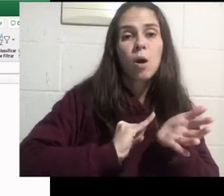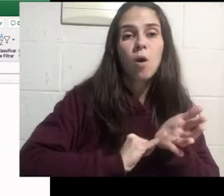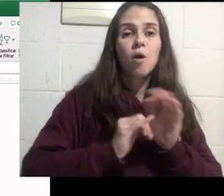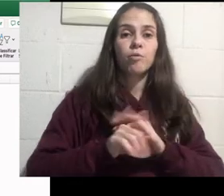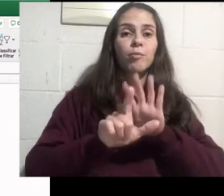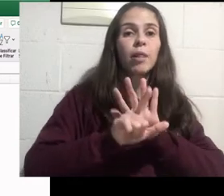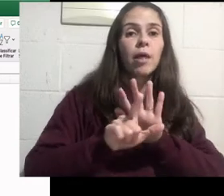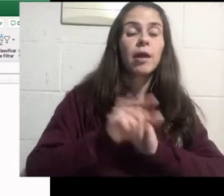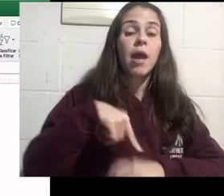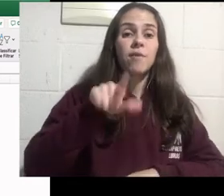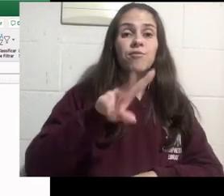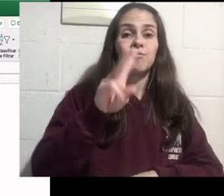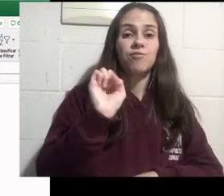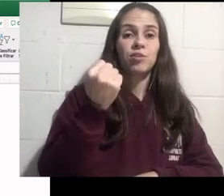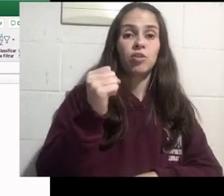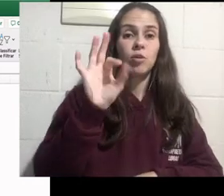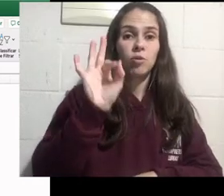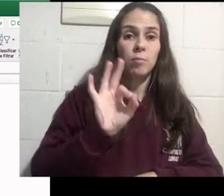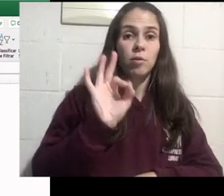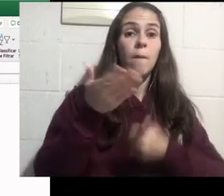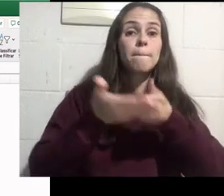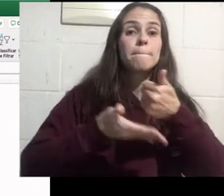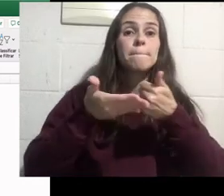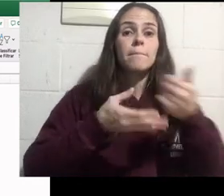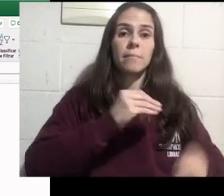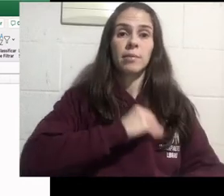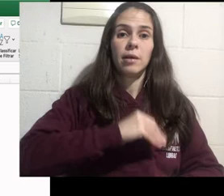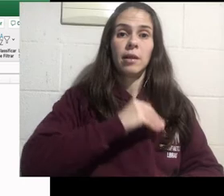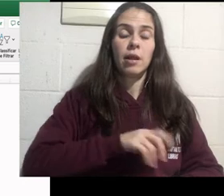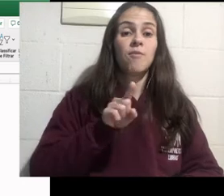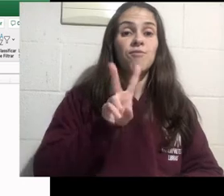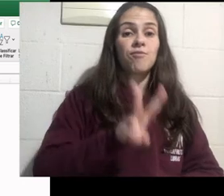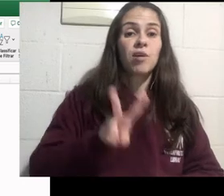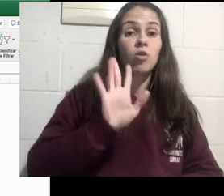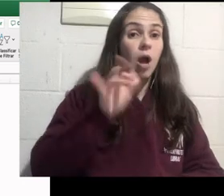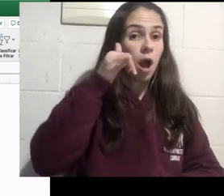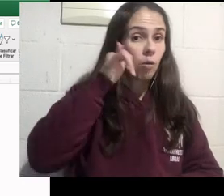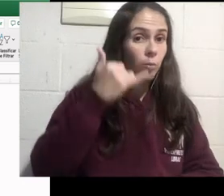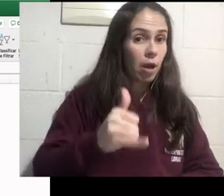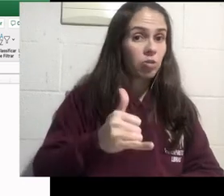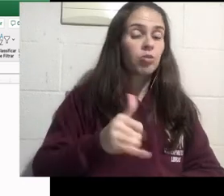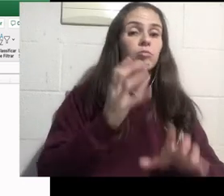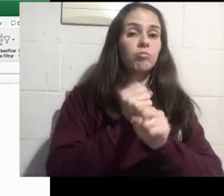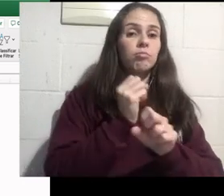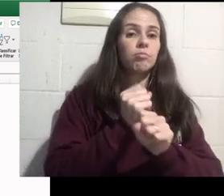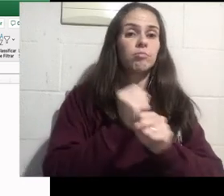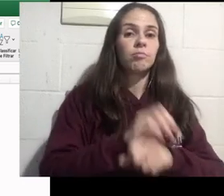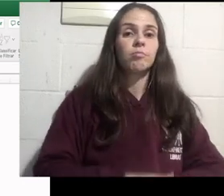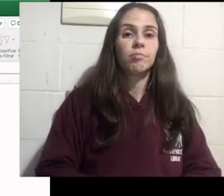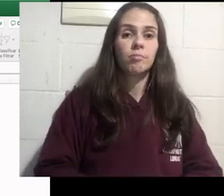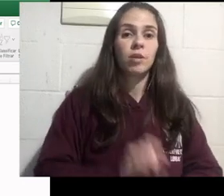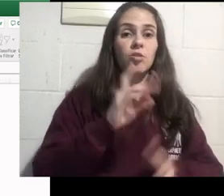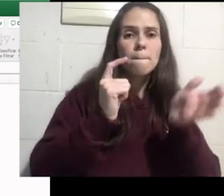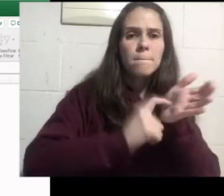são 28% incidentes sobre o total de salários, então esse valor aqui já está automaticamente calculado. Se a gente der